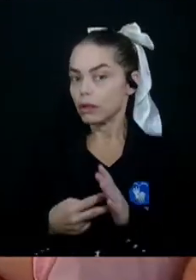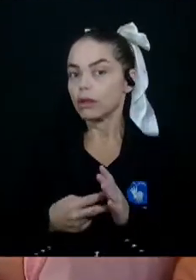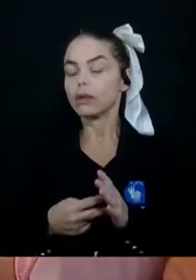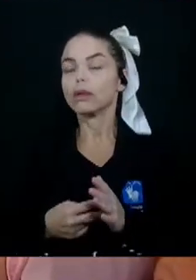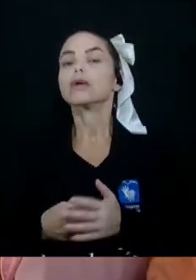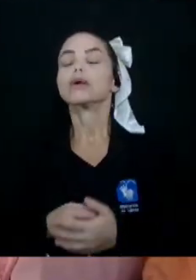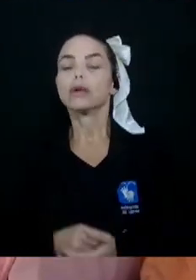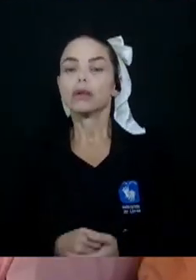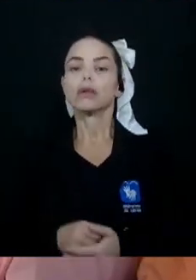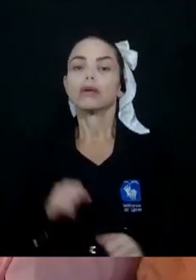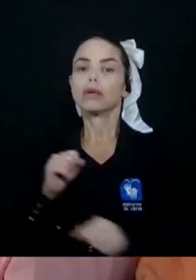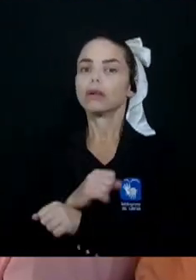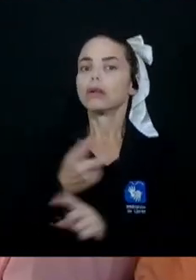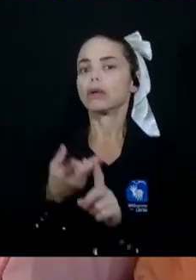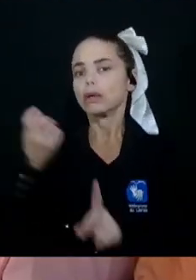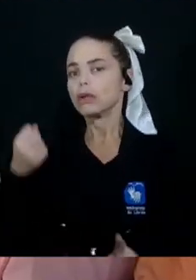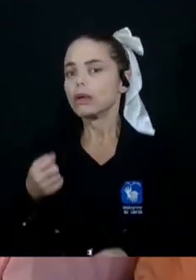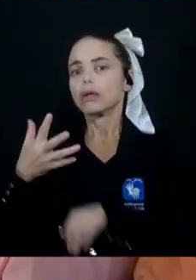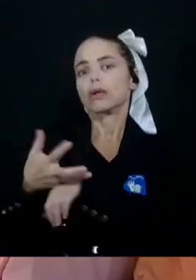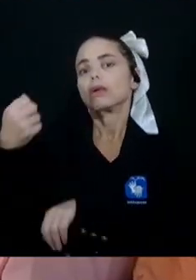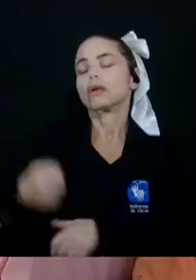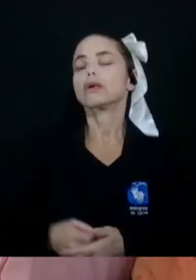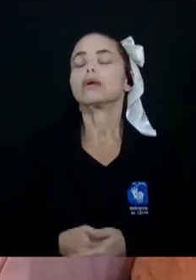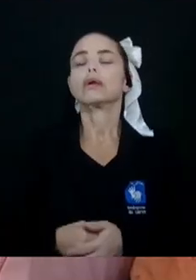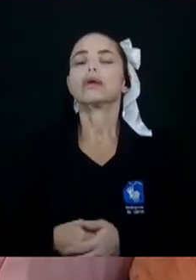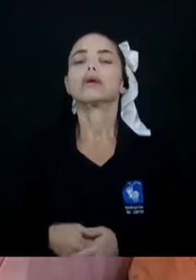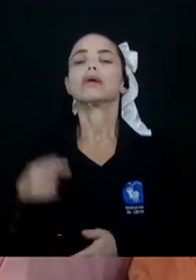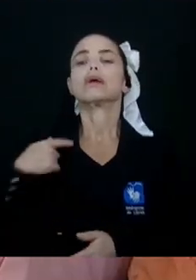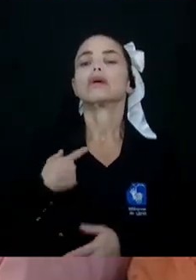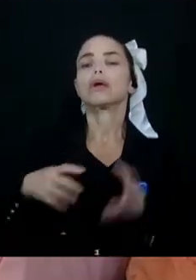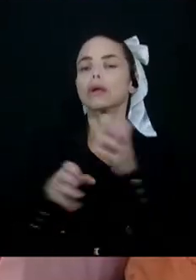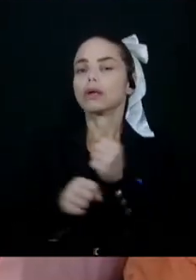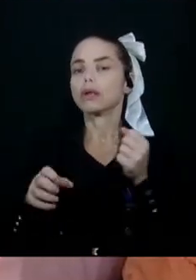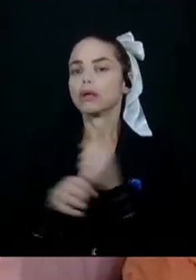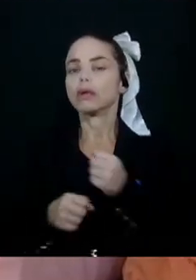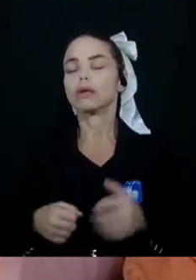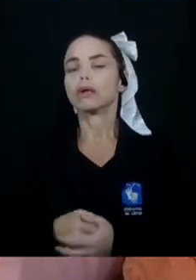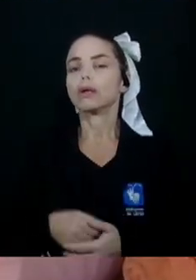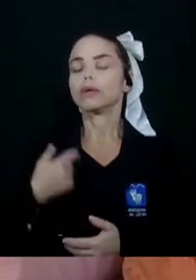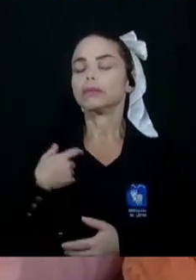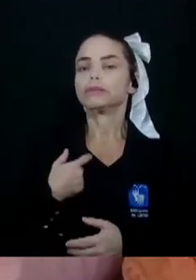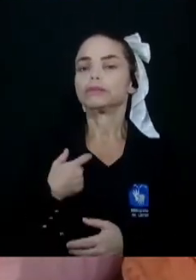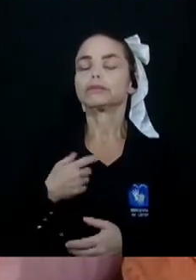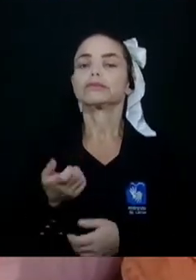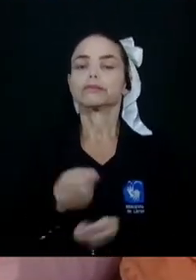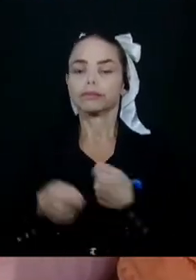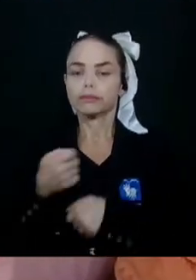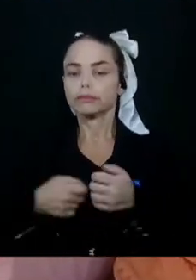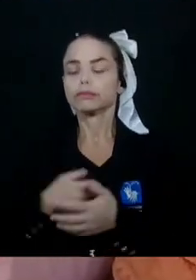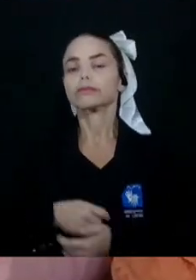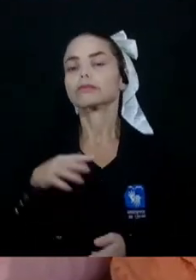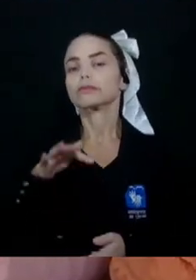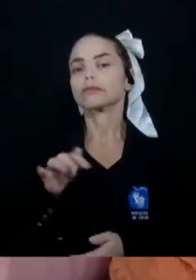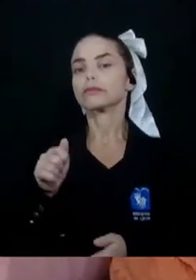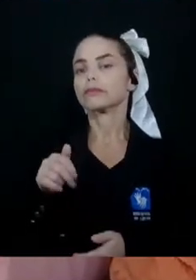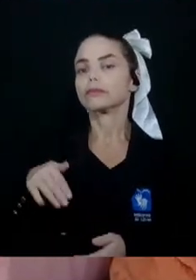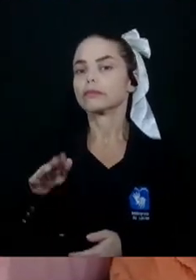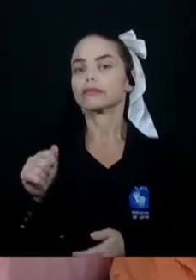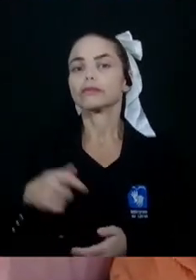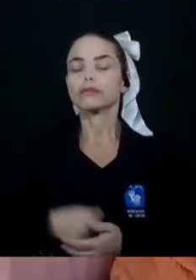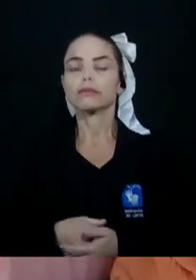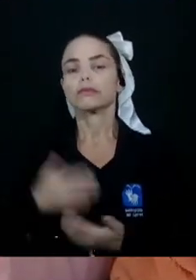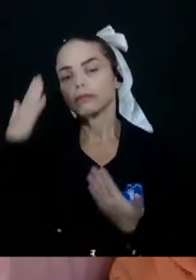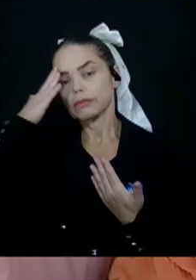e golpes digitais é a contadora Fabiana Brito. Fabiana, muito obrigado por nos receber e estar aqui conosco. A